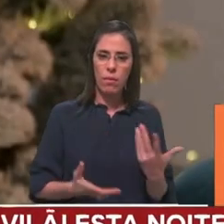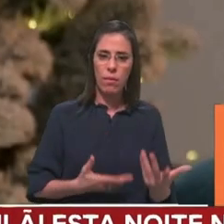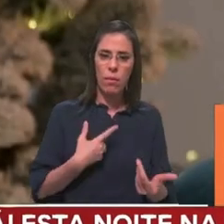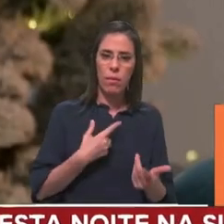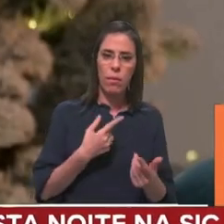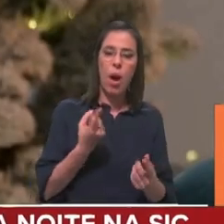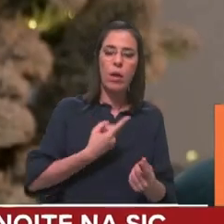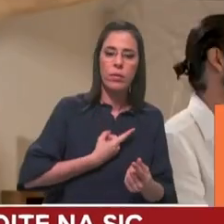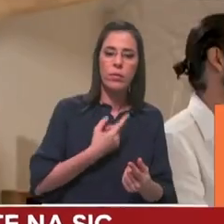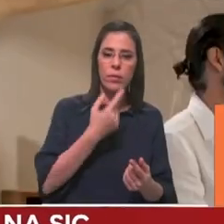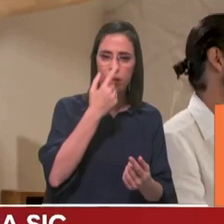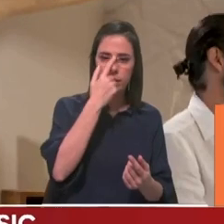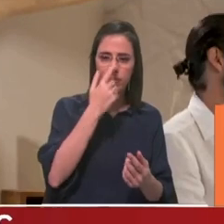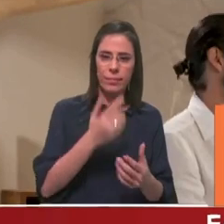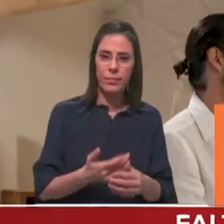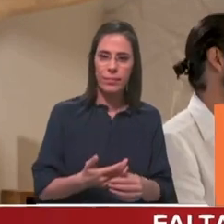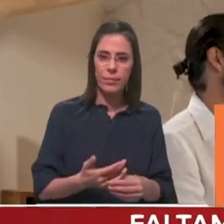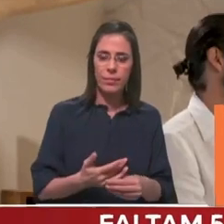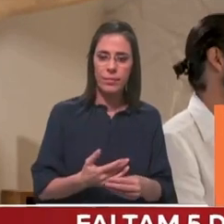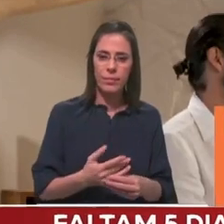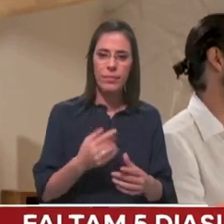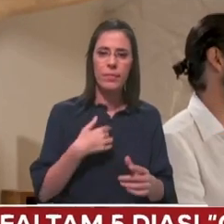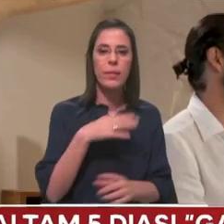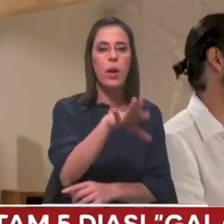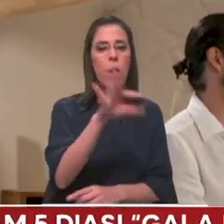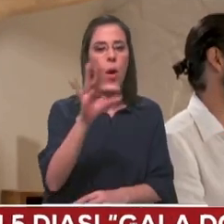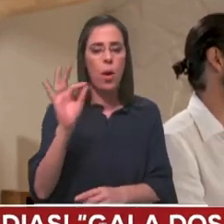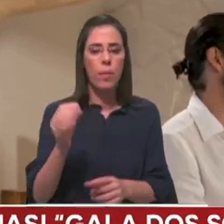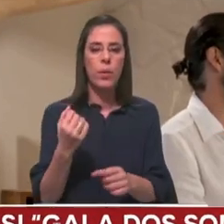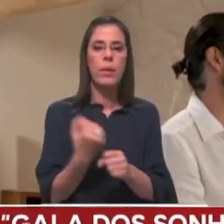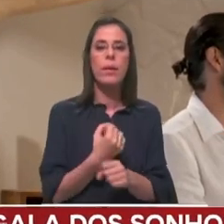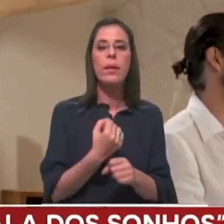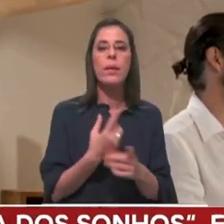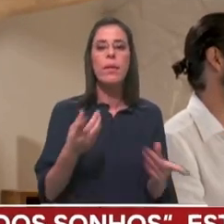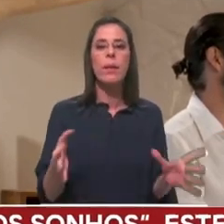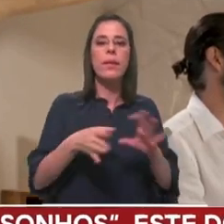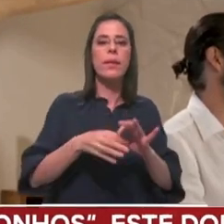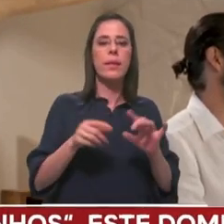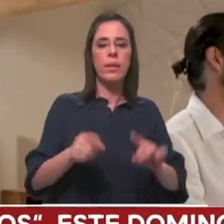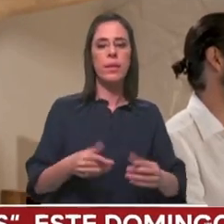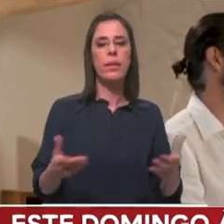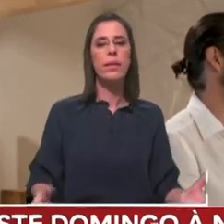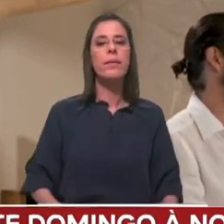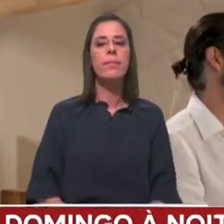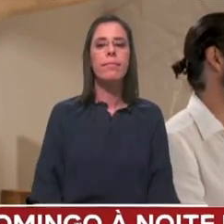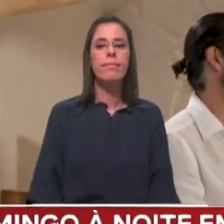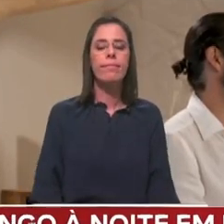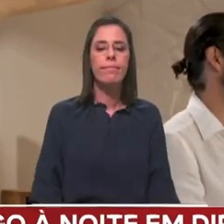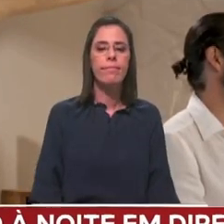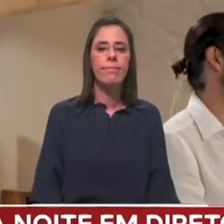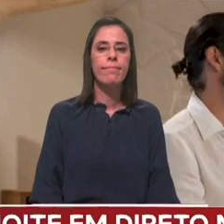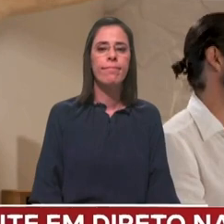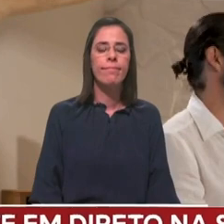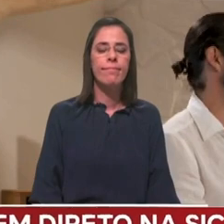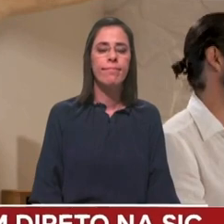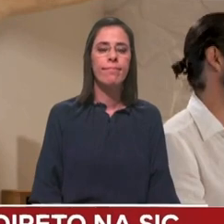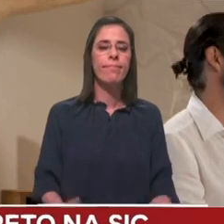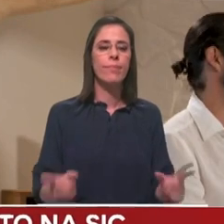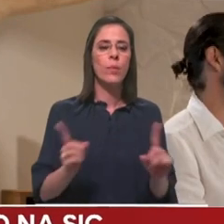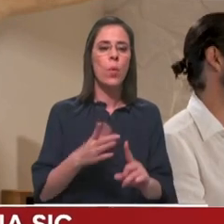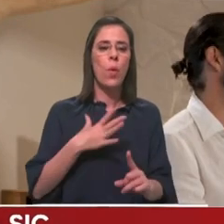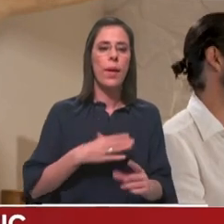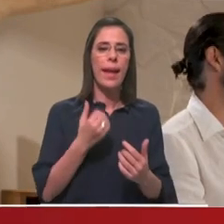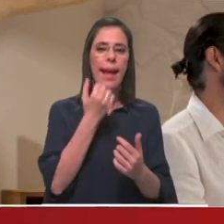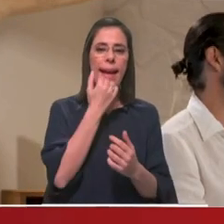que eu me tornei? Eu sei, e depois as minhas opções de trabalho têm a ver com isso, que foi, não era o